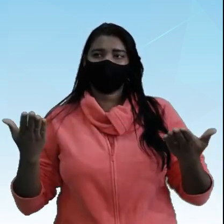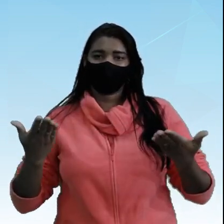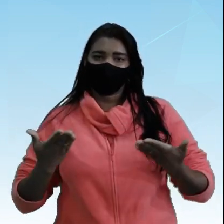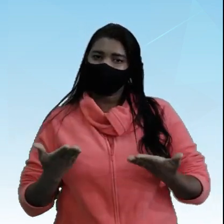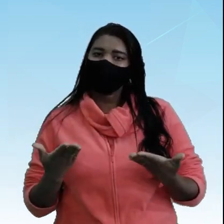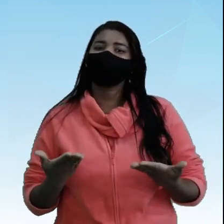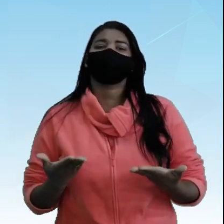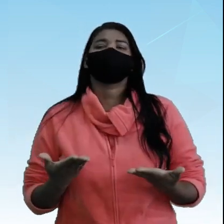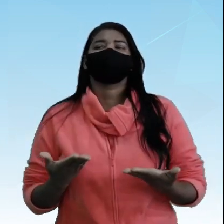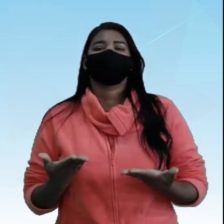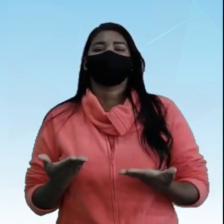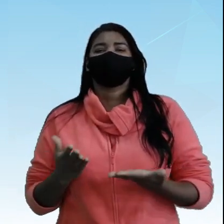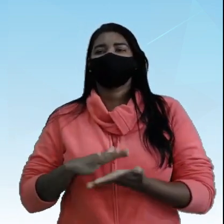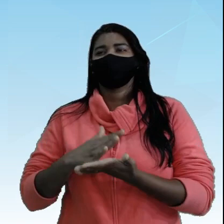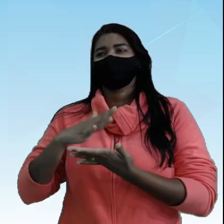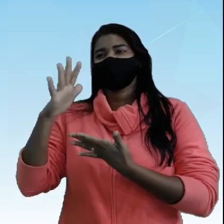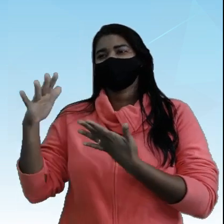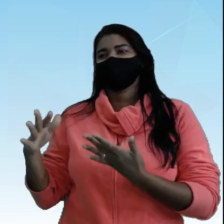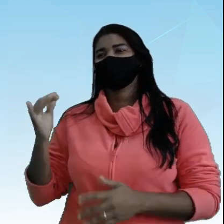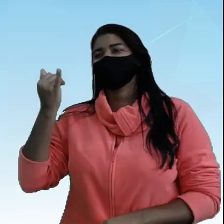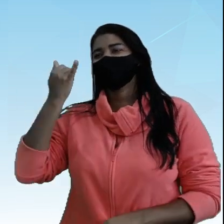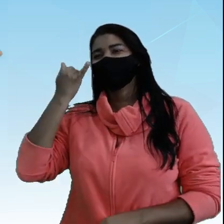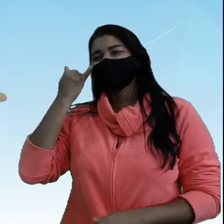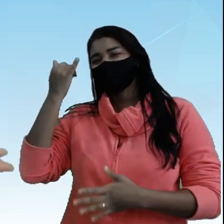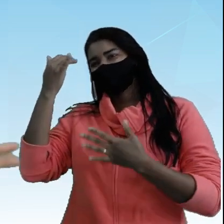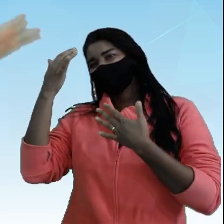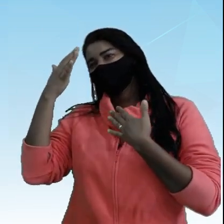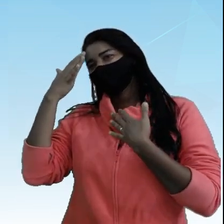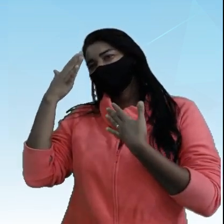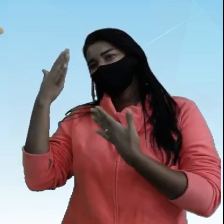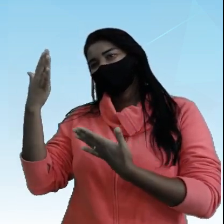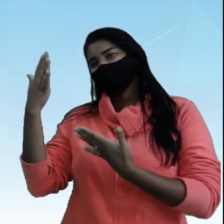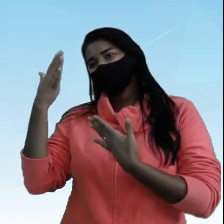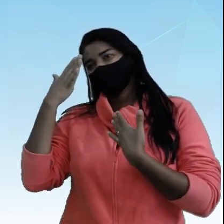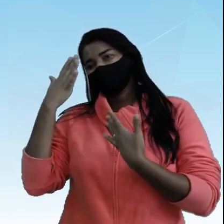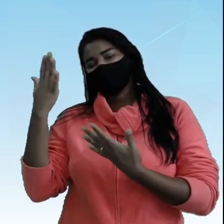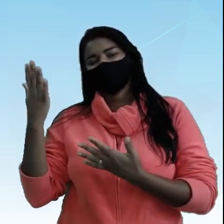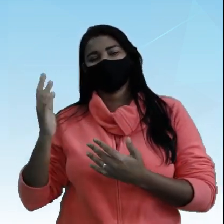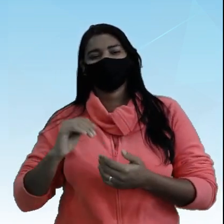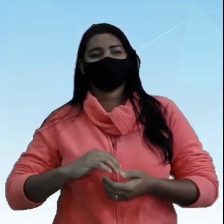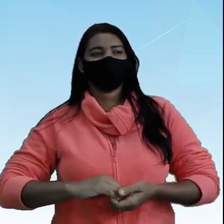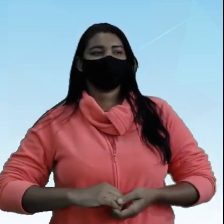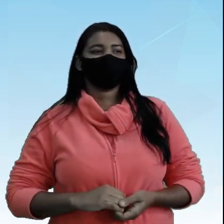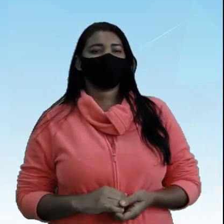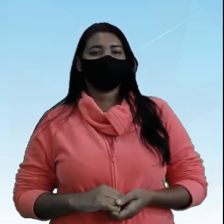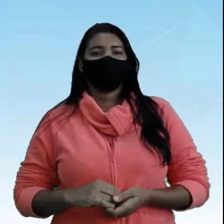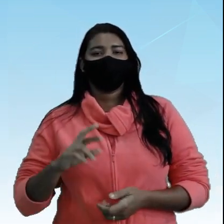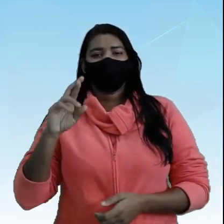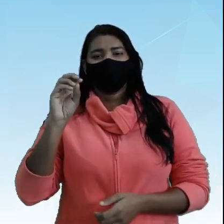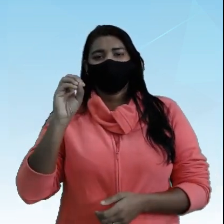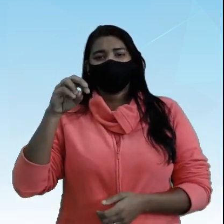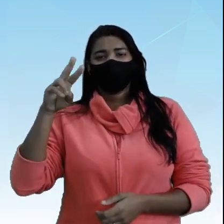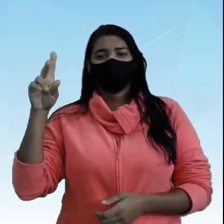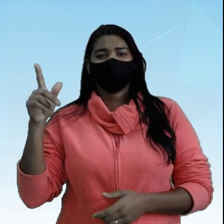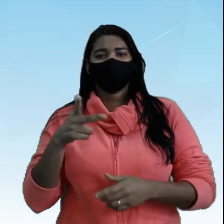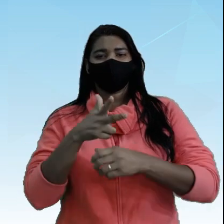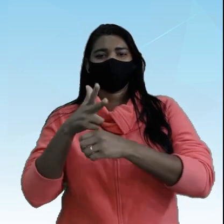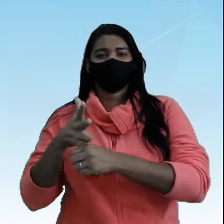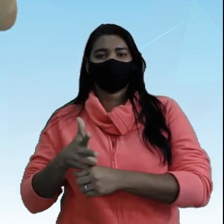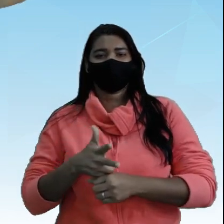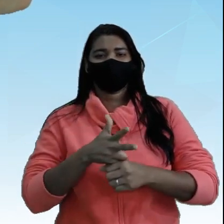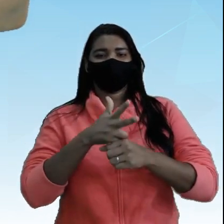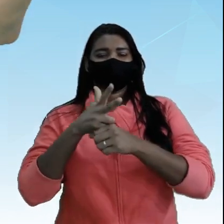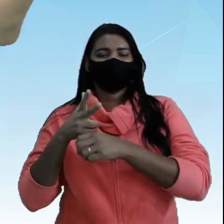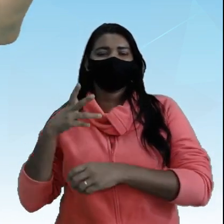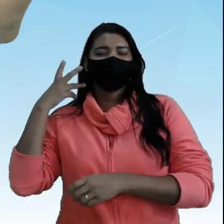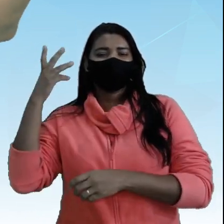juntamente, certo, com a nossa professora intérprete de Libras, a professora Joyce Moura, e com Ronaldo também, o captador aqui do